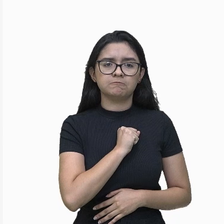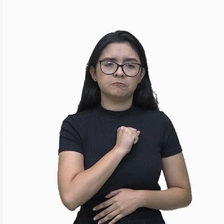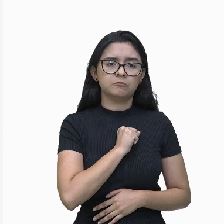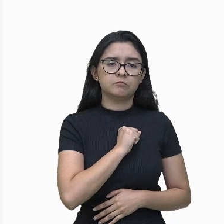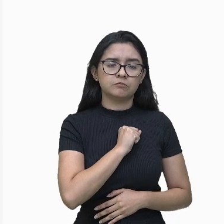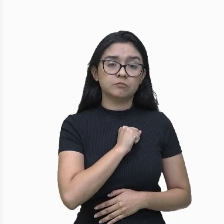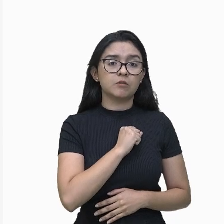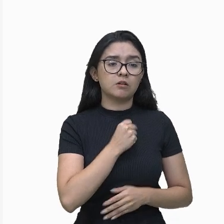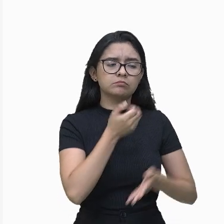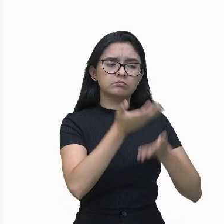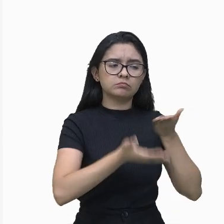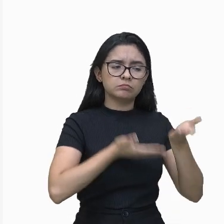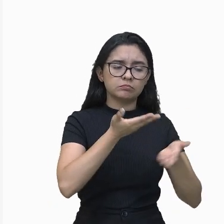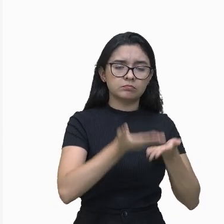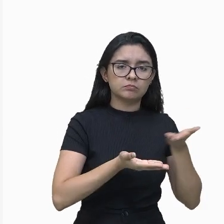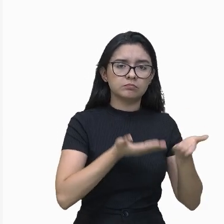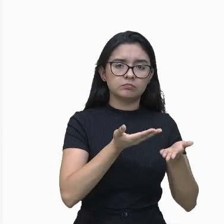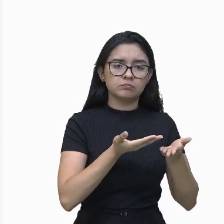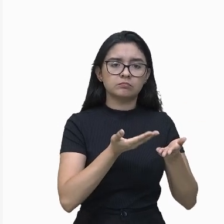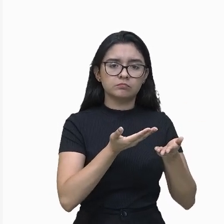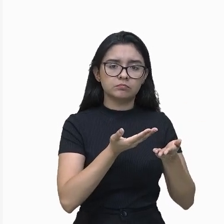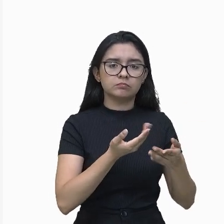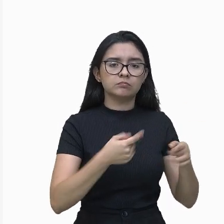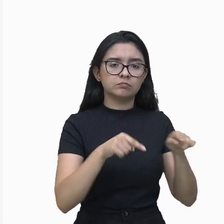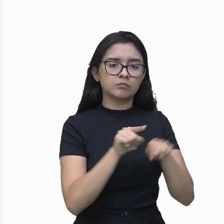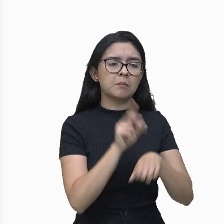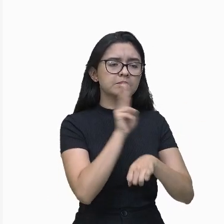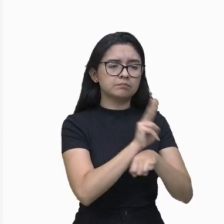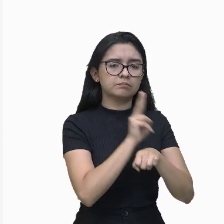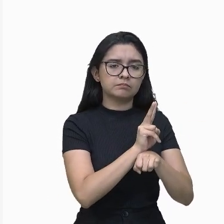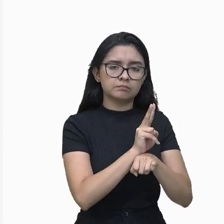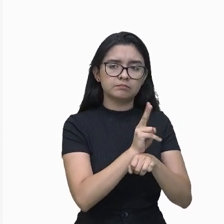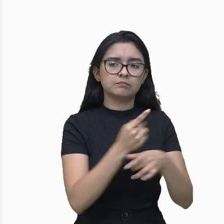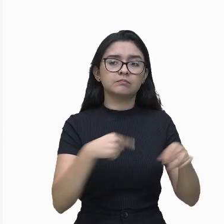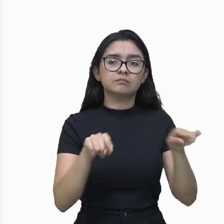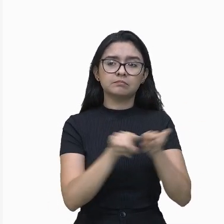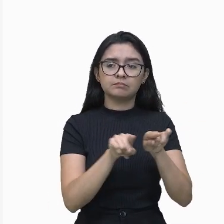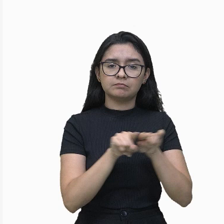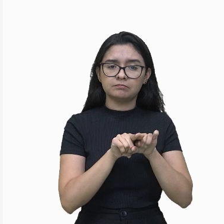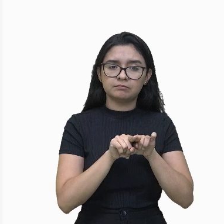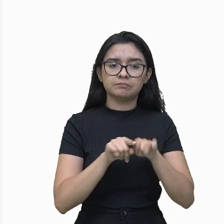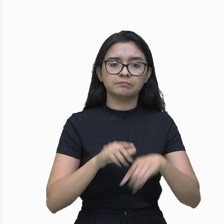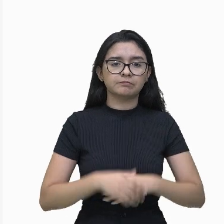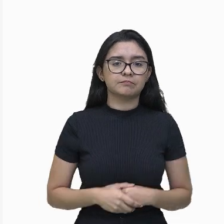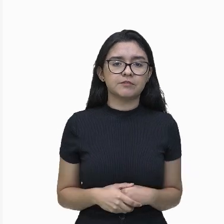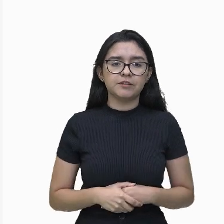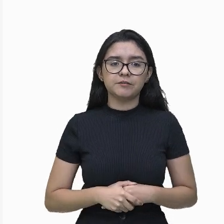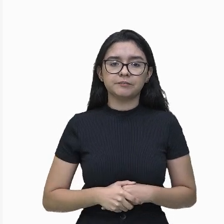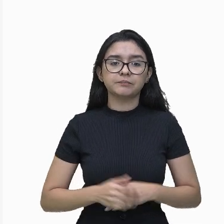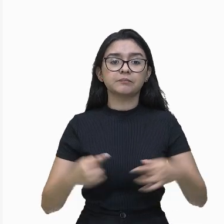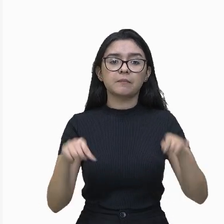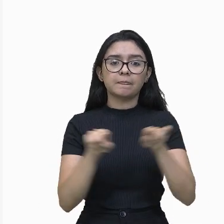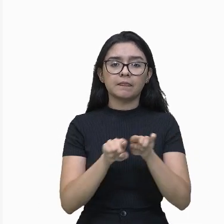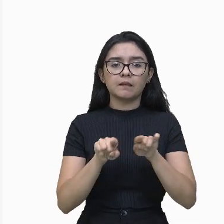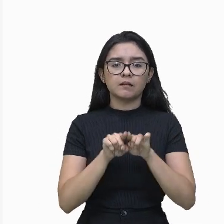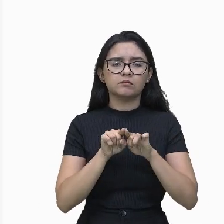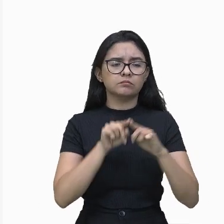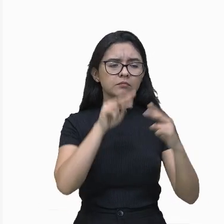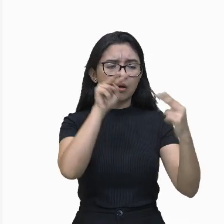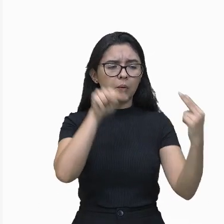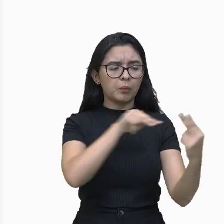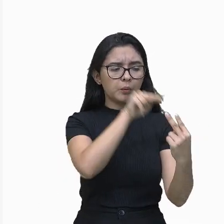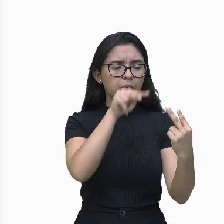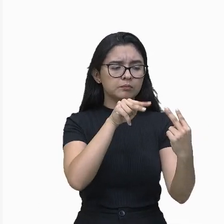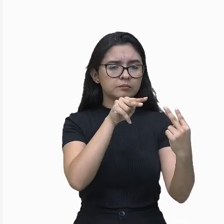atento antes e com tal zelo e sempre e tanto que mesmo em fácil do maior